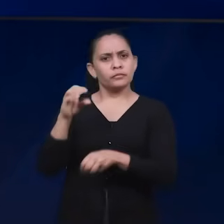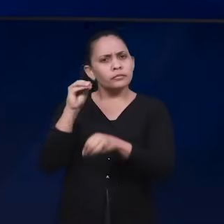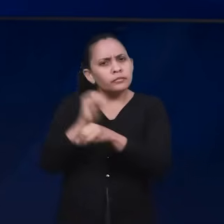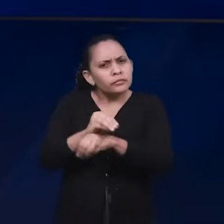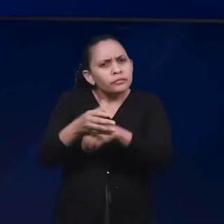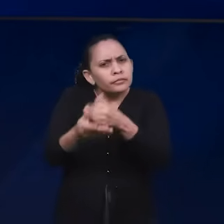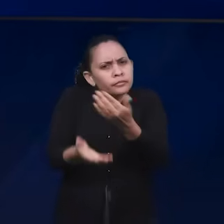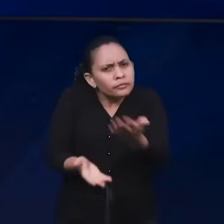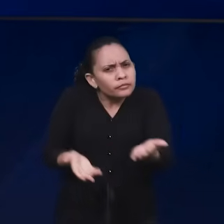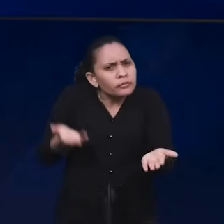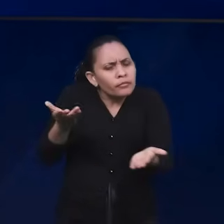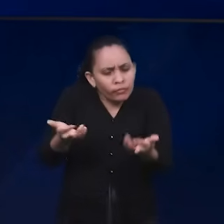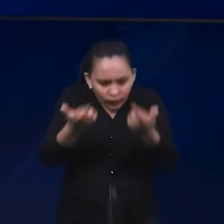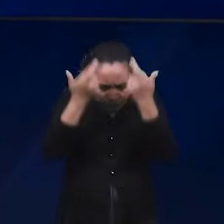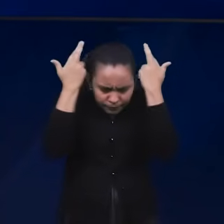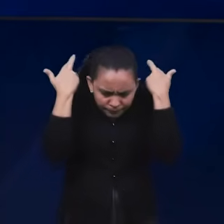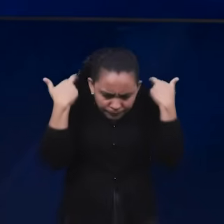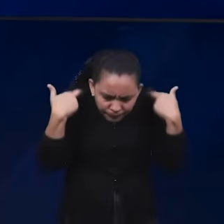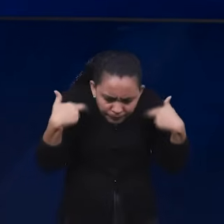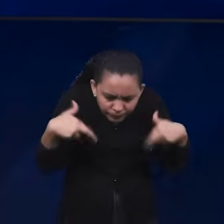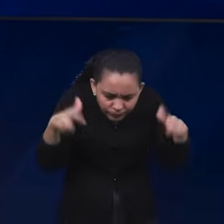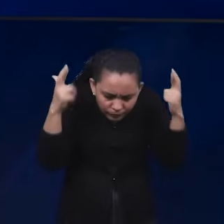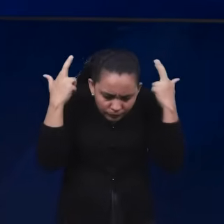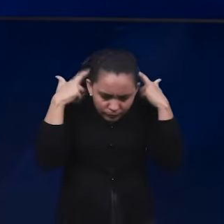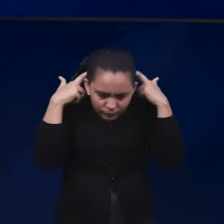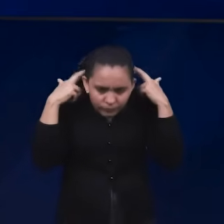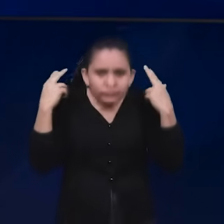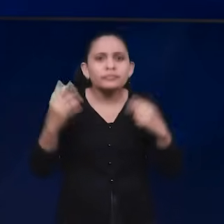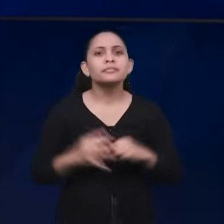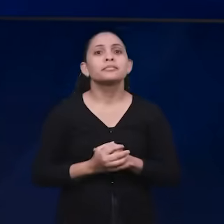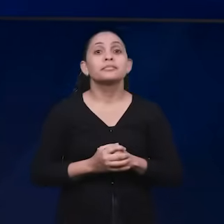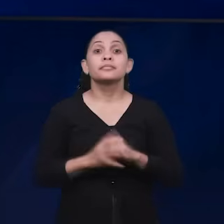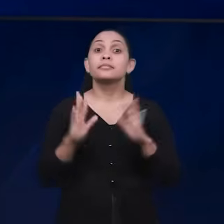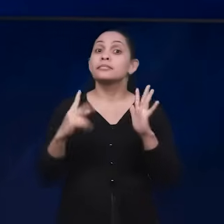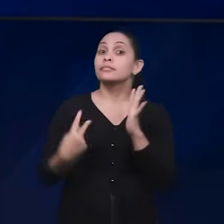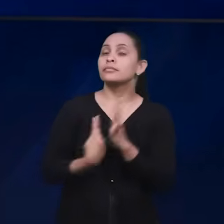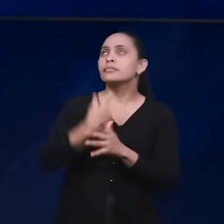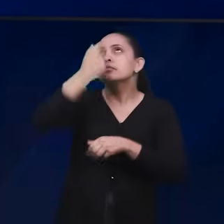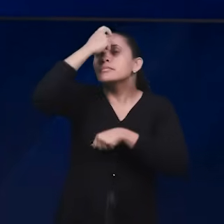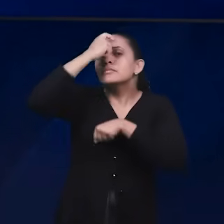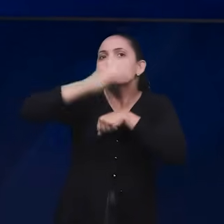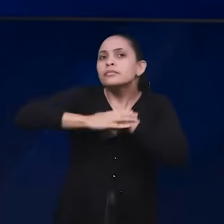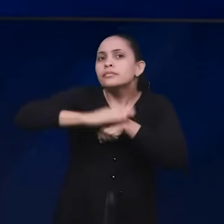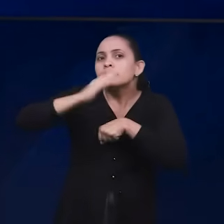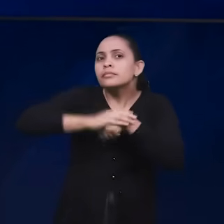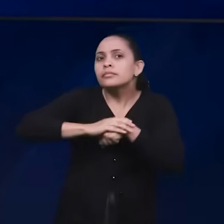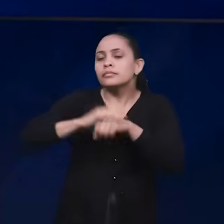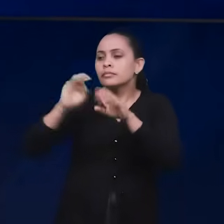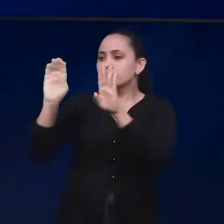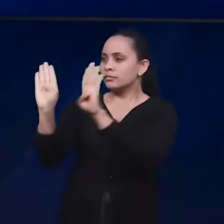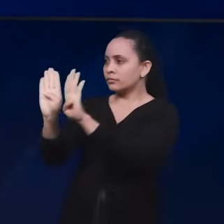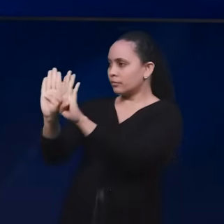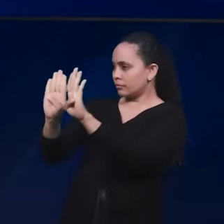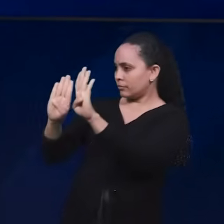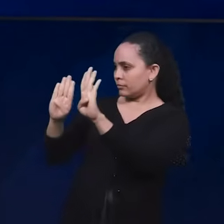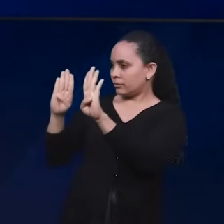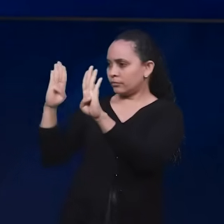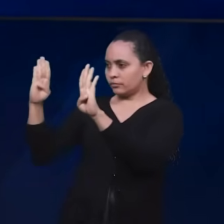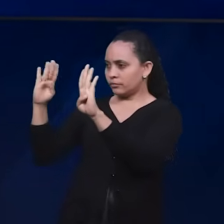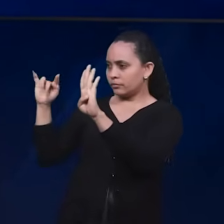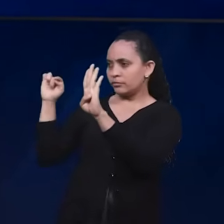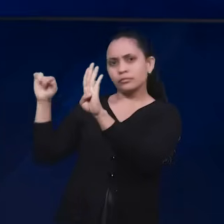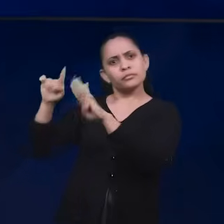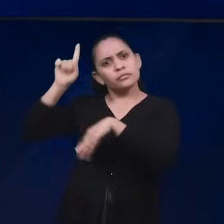aquele que cuidava da ovelha. É aquele que cuidava da ovelha. Então, quando ele diz: eu sou a porta